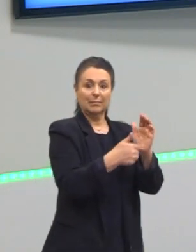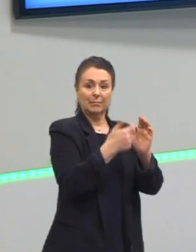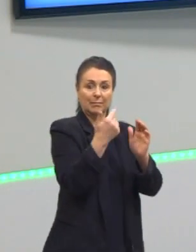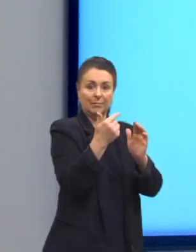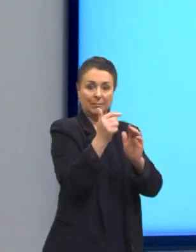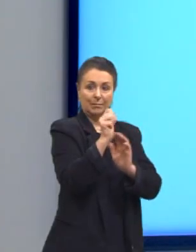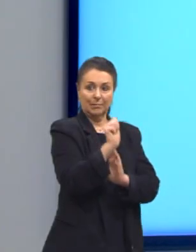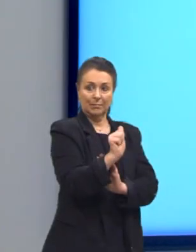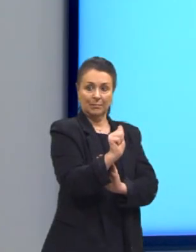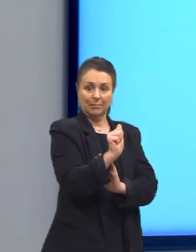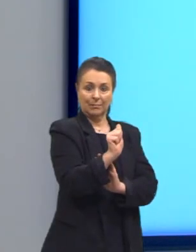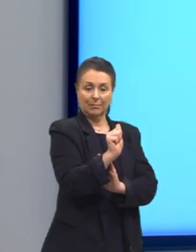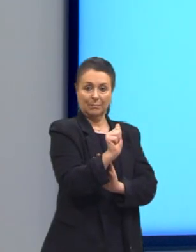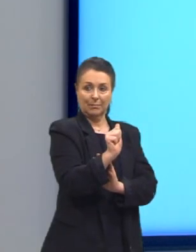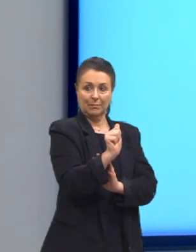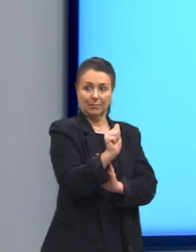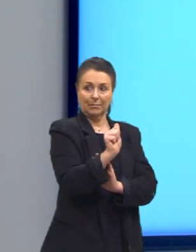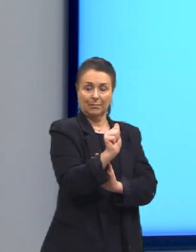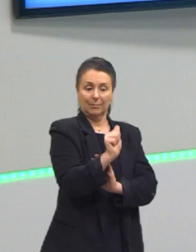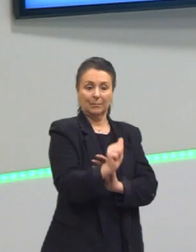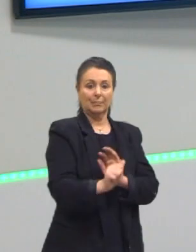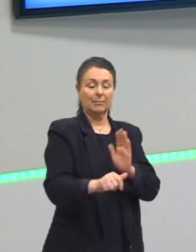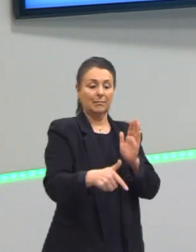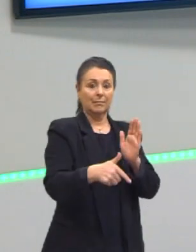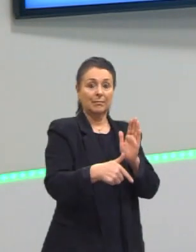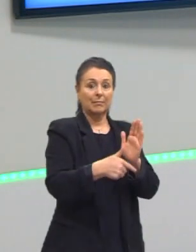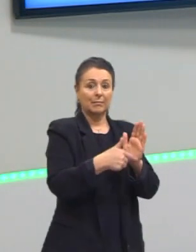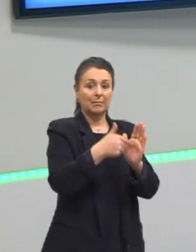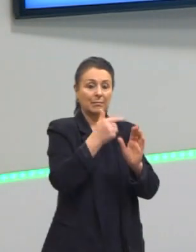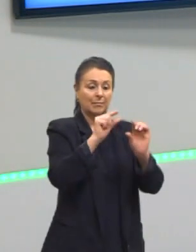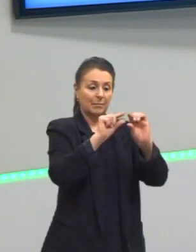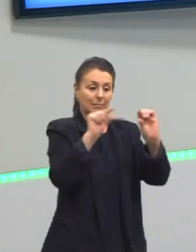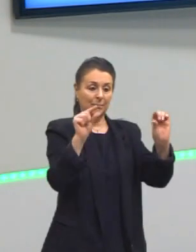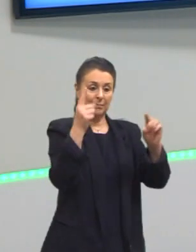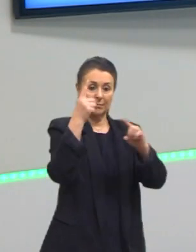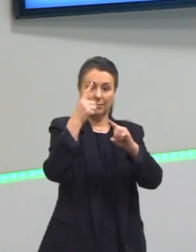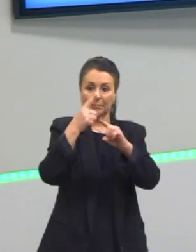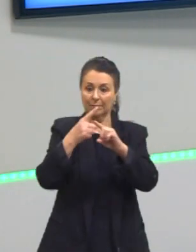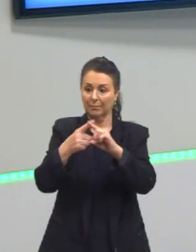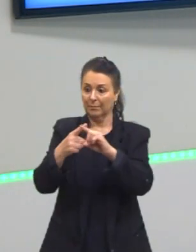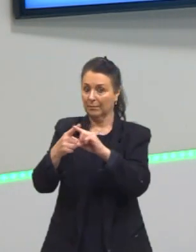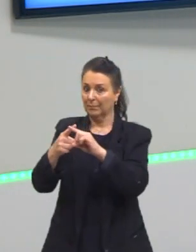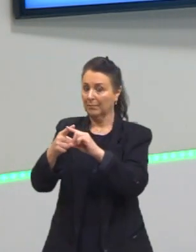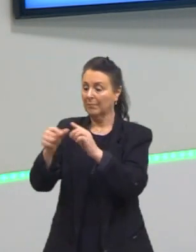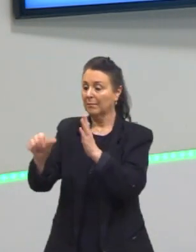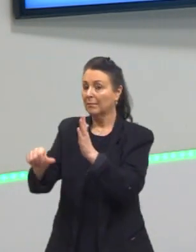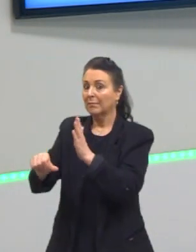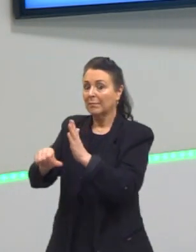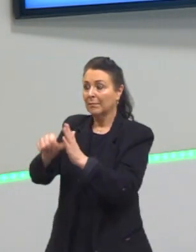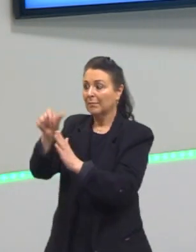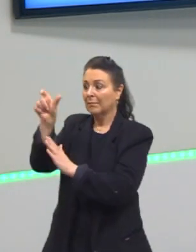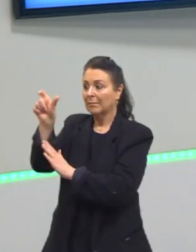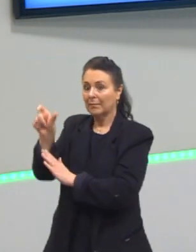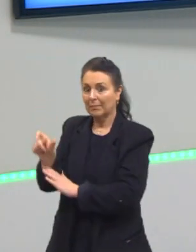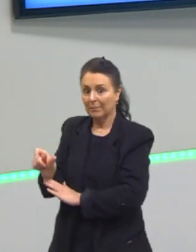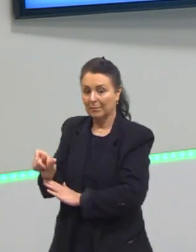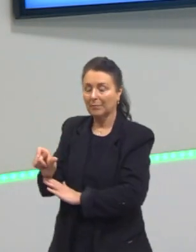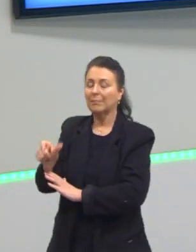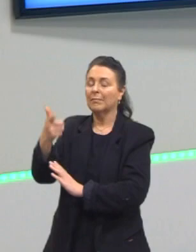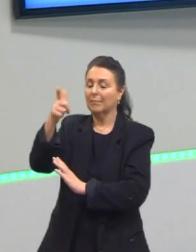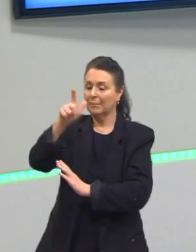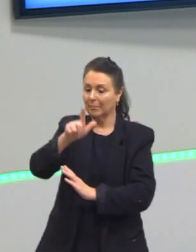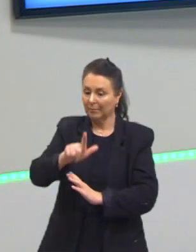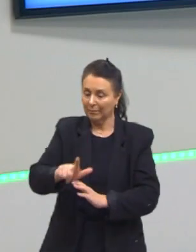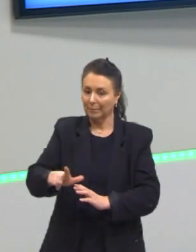então vamos pegar agora segunda linha vezes a primeira coluna e fazer todo o processo novamente